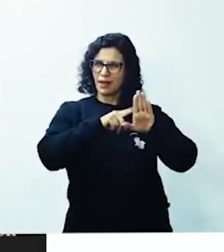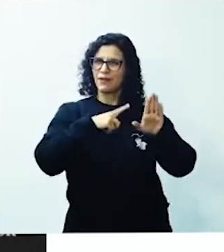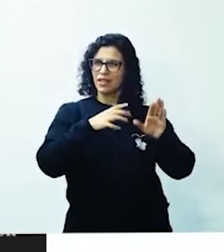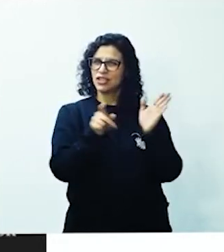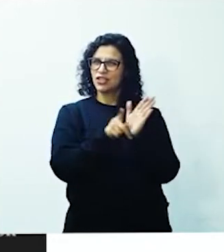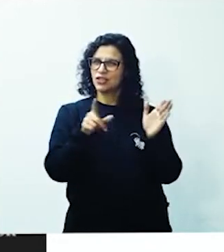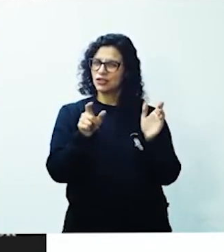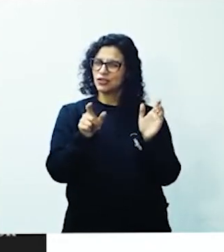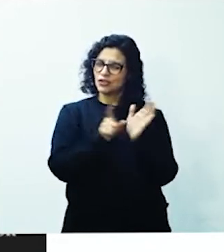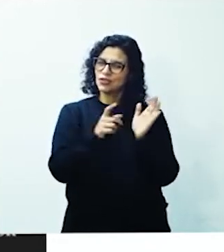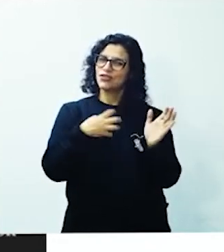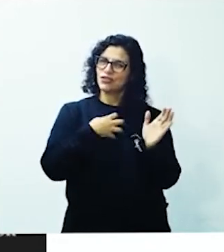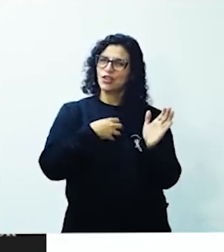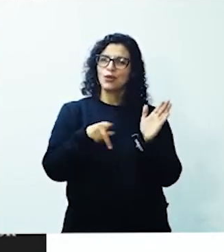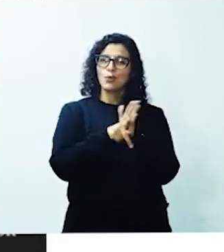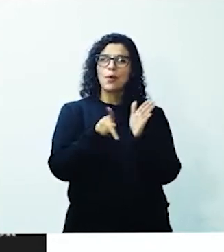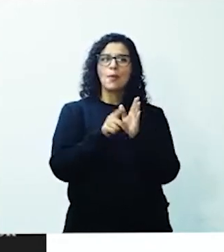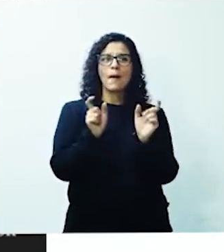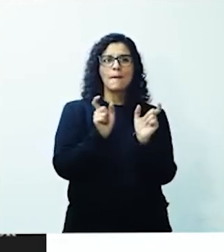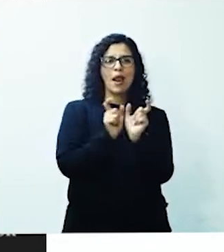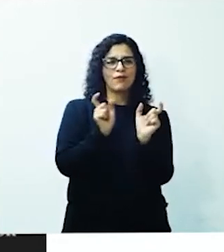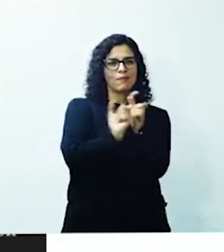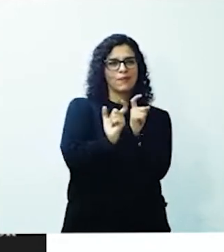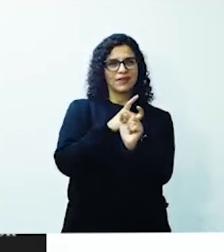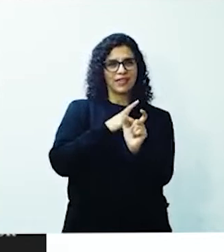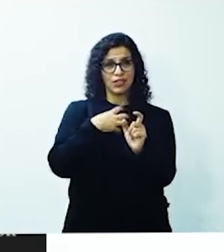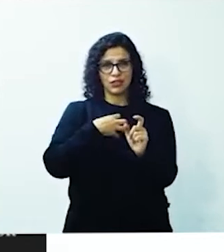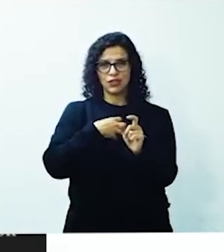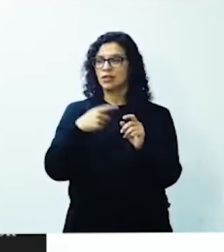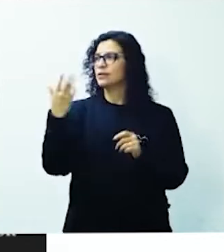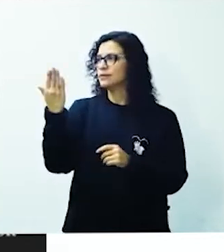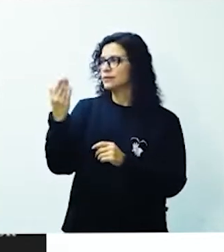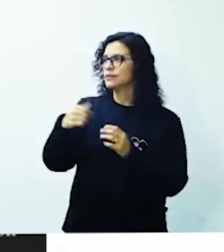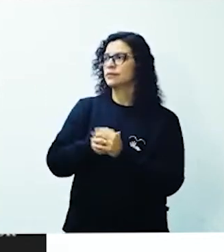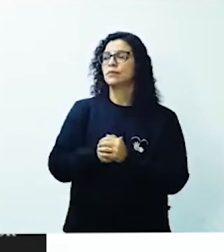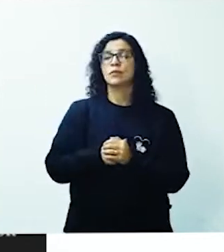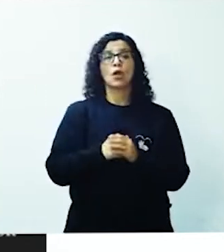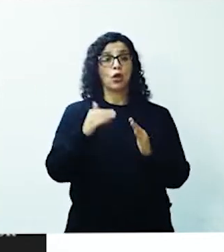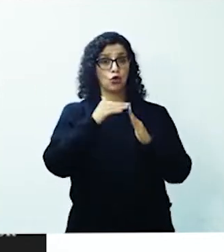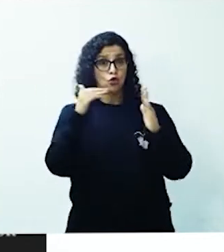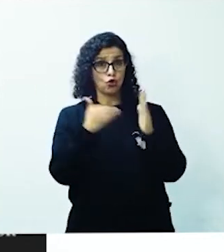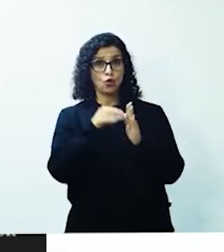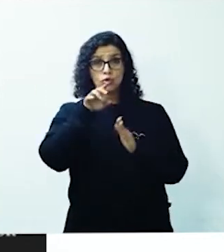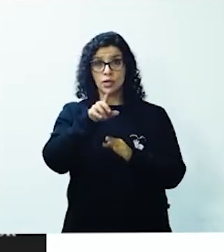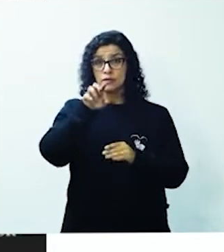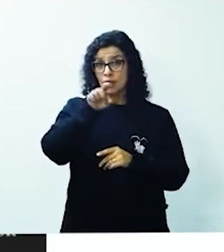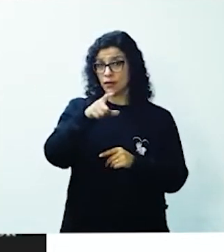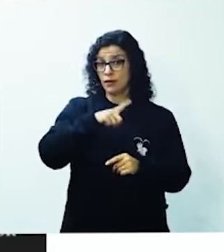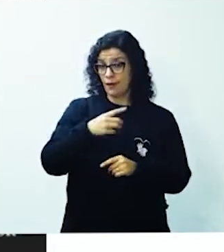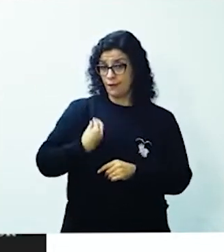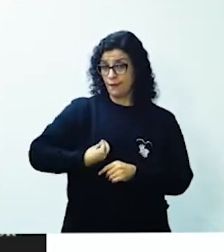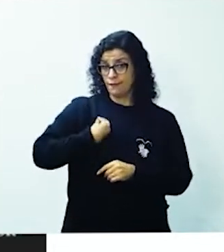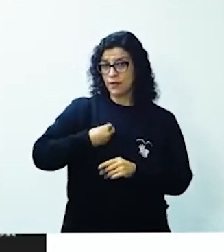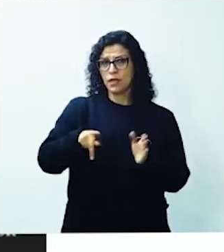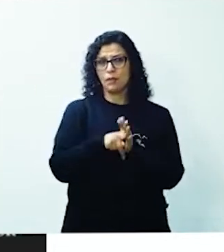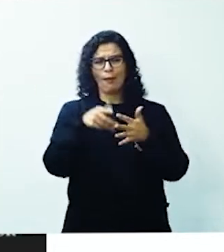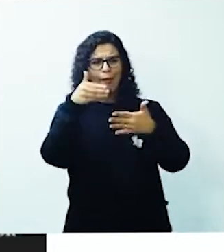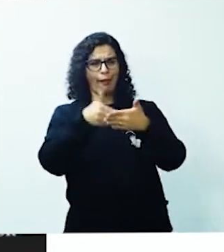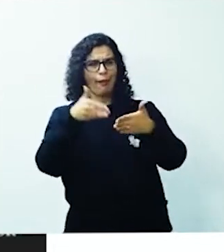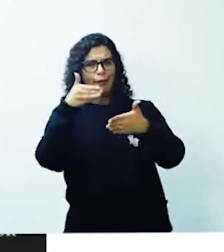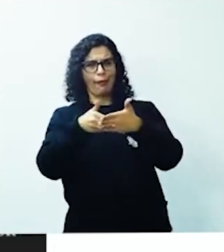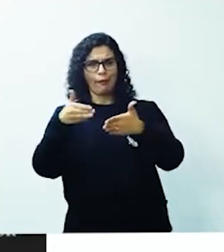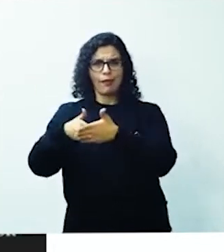das palavras usando poeminho. Poeminho do Contra. Todos esses que aí estão atravancando o meu